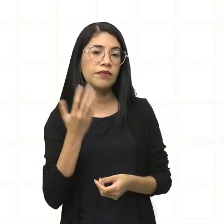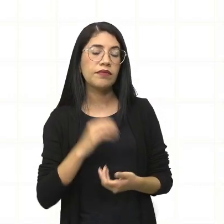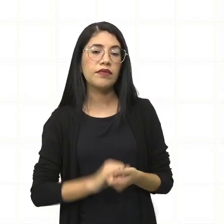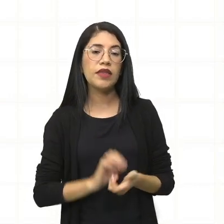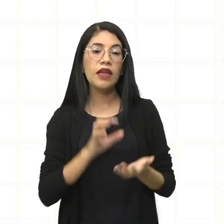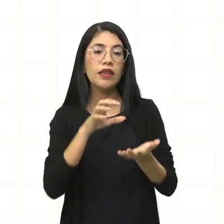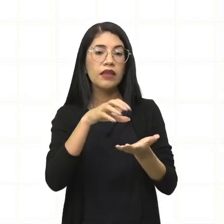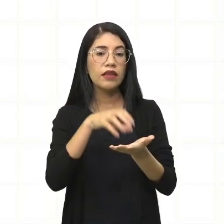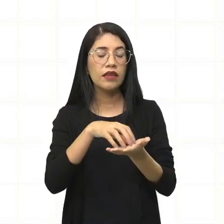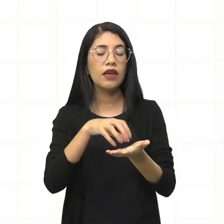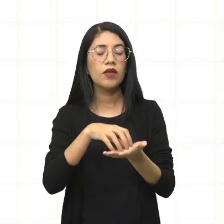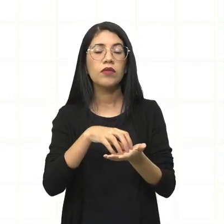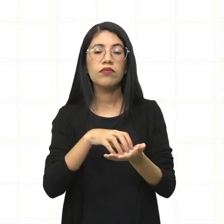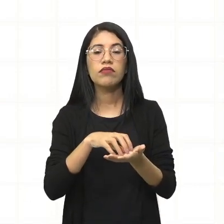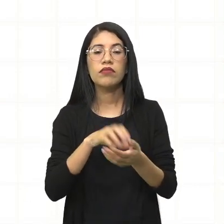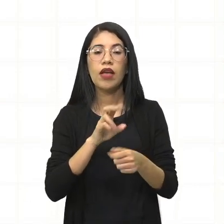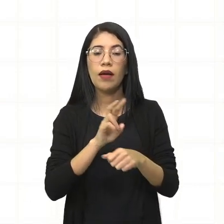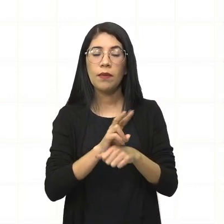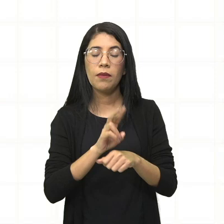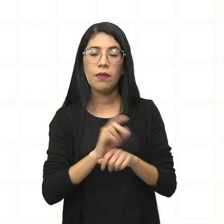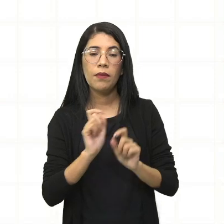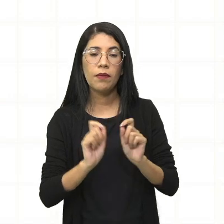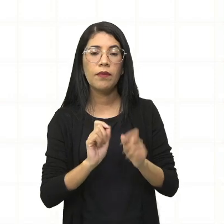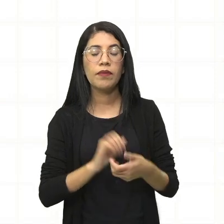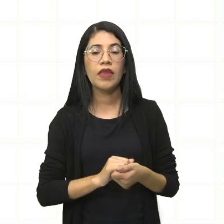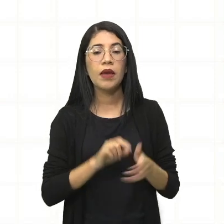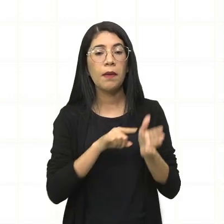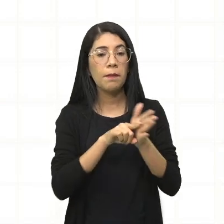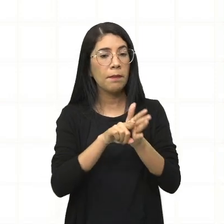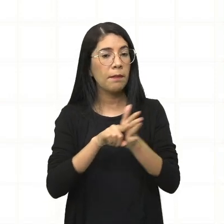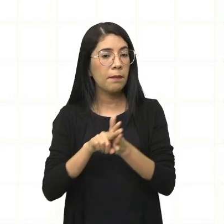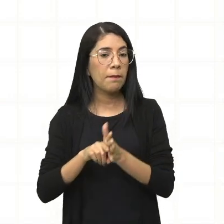conservação, a pesquisa científica ela é